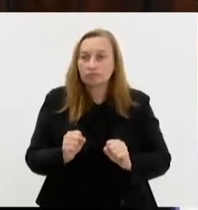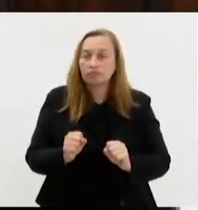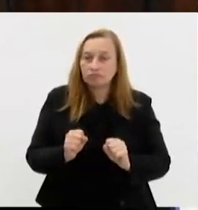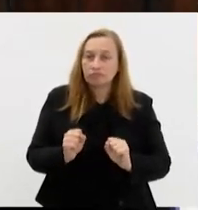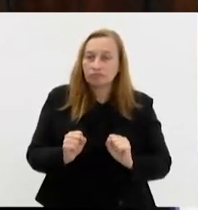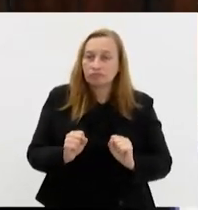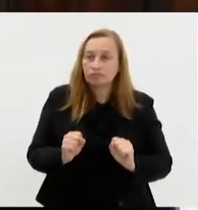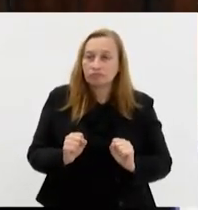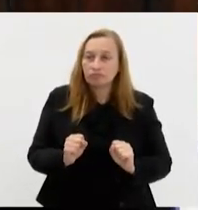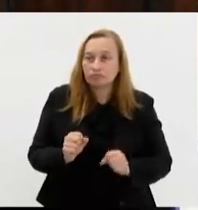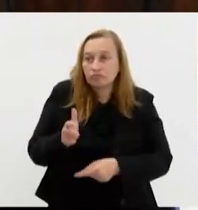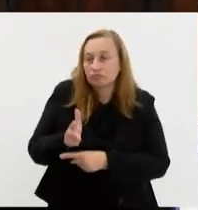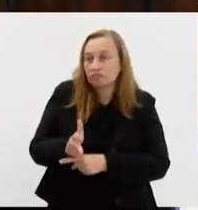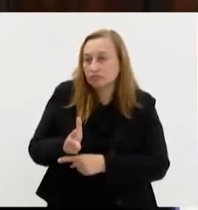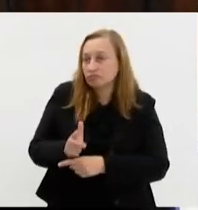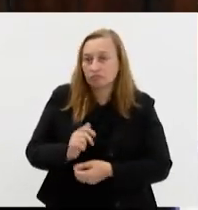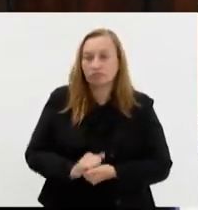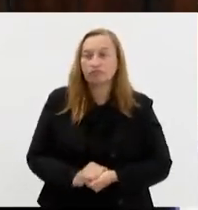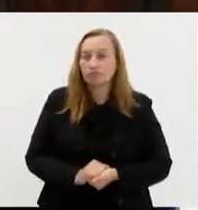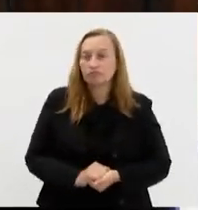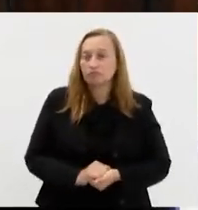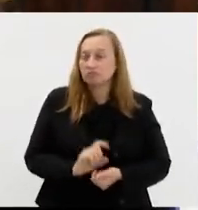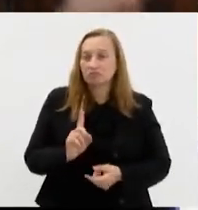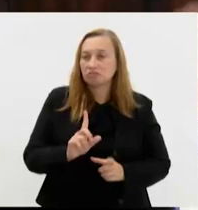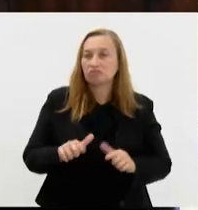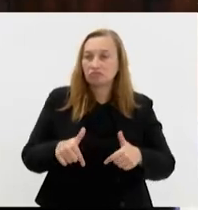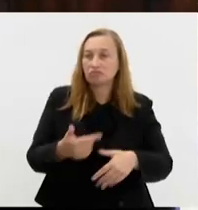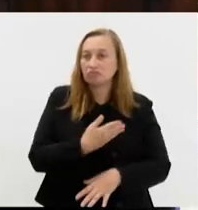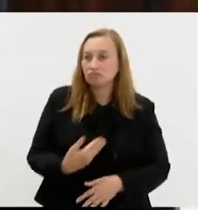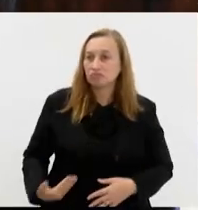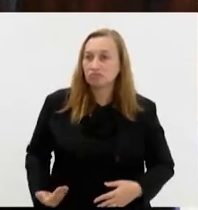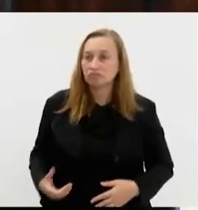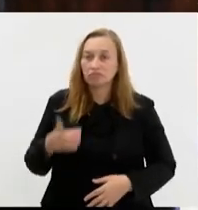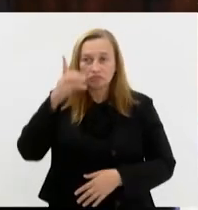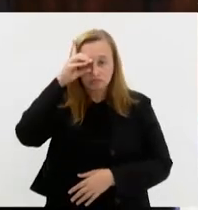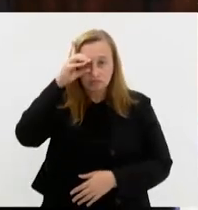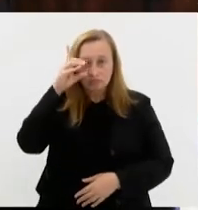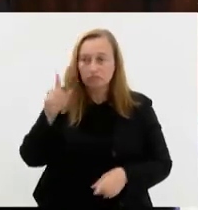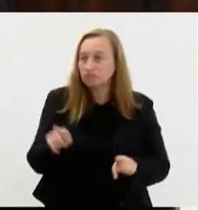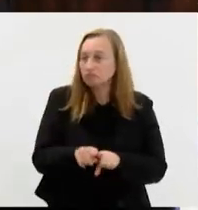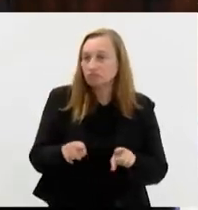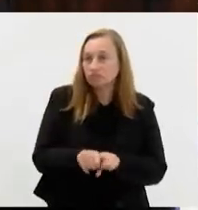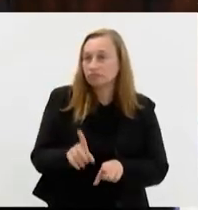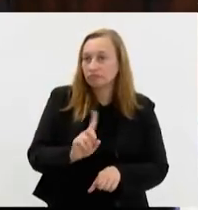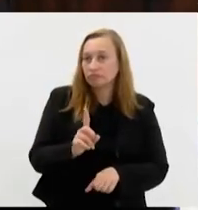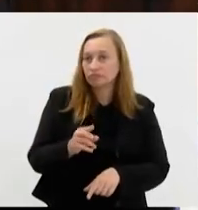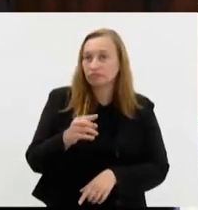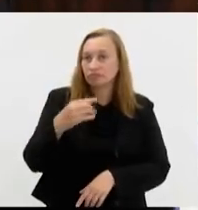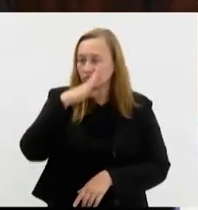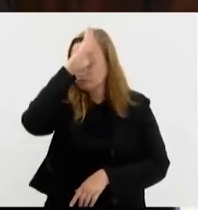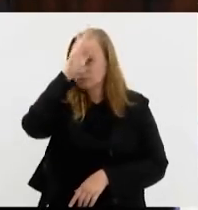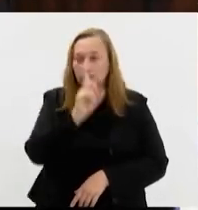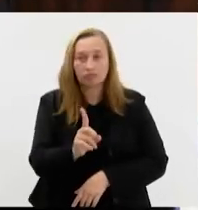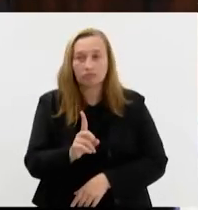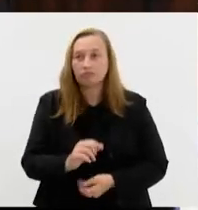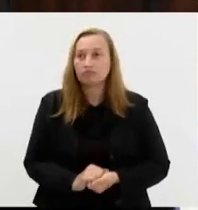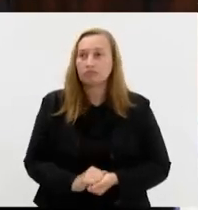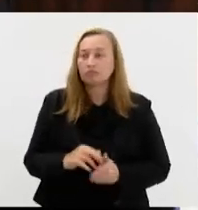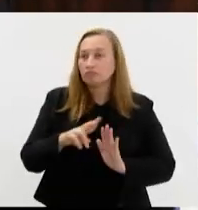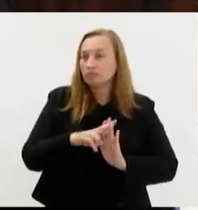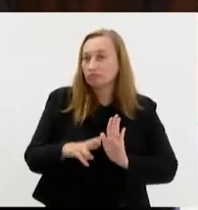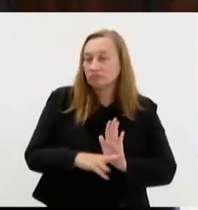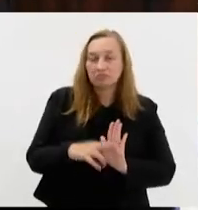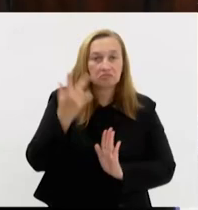entendi que podia que aquilo não era um ato público como da Dilma também não era eh como do bolsonaro também não era para mim a regra era